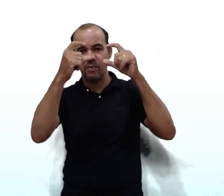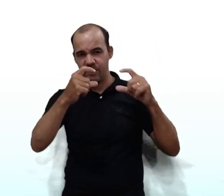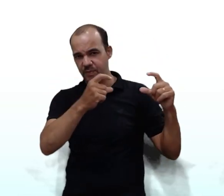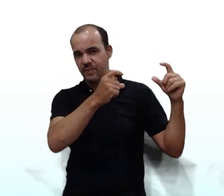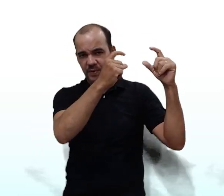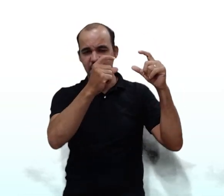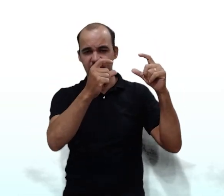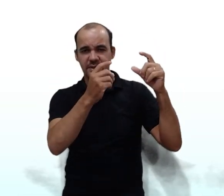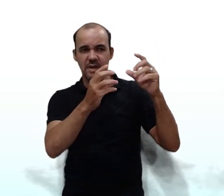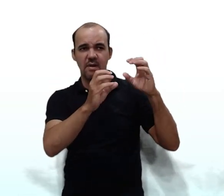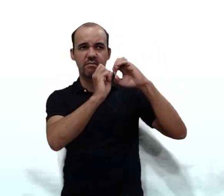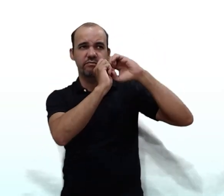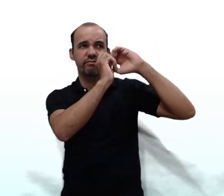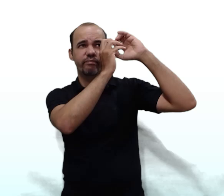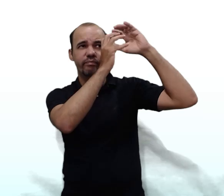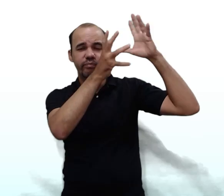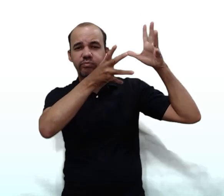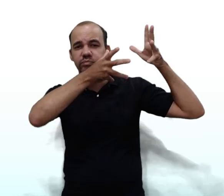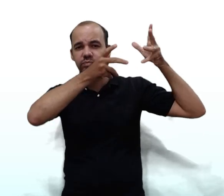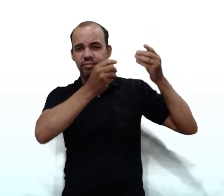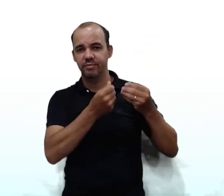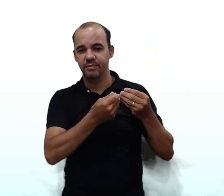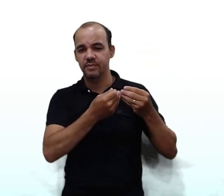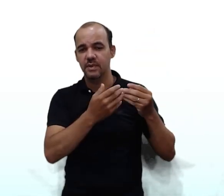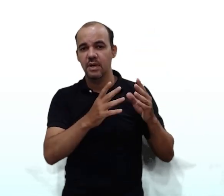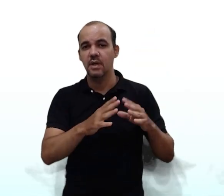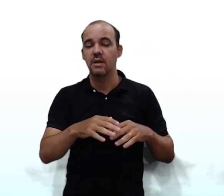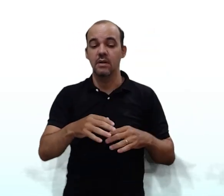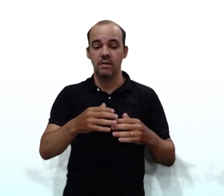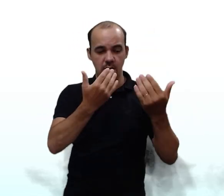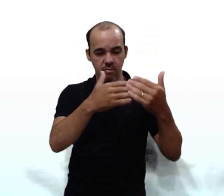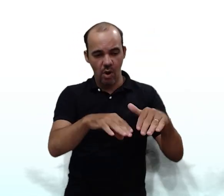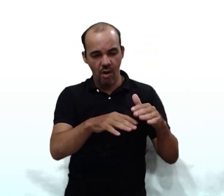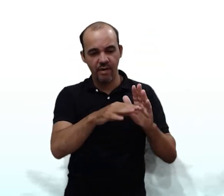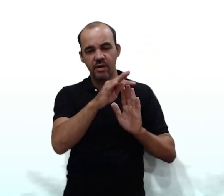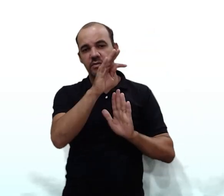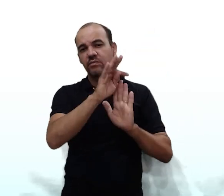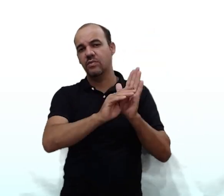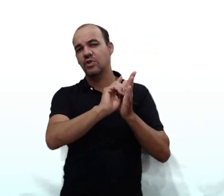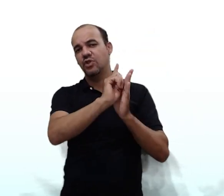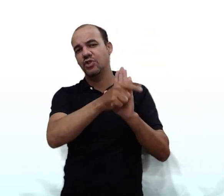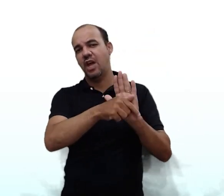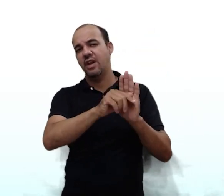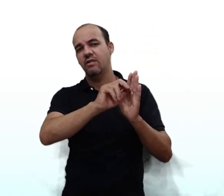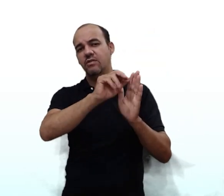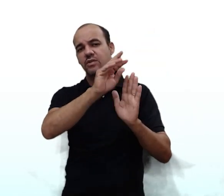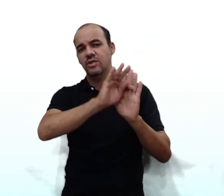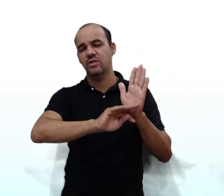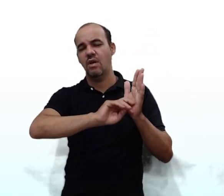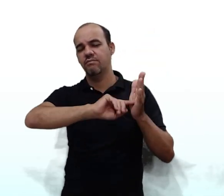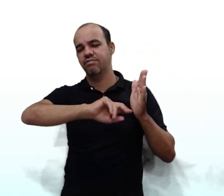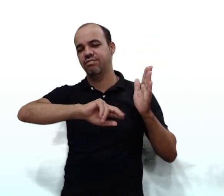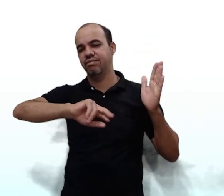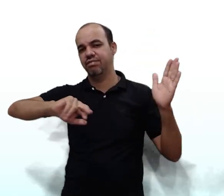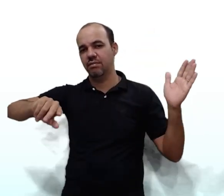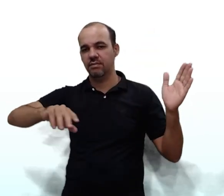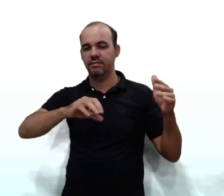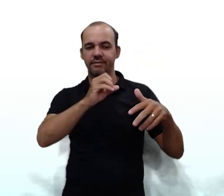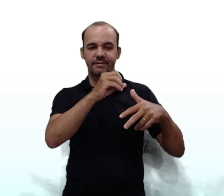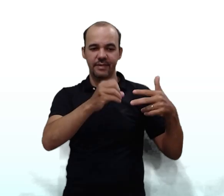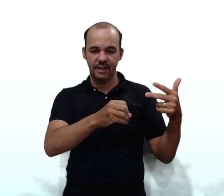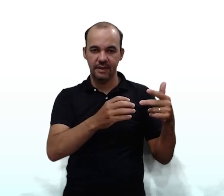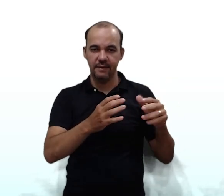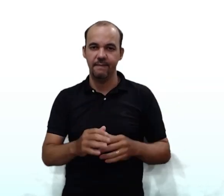prova, quando você abrir o seu caderninho, você vai encontrar diferentes textos de diferentes gêneros textuais, tá? Avançando aqui na